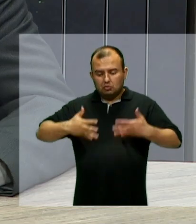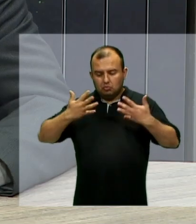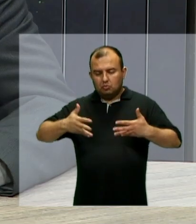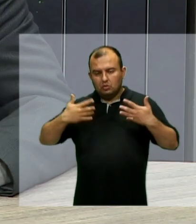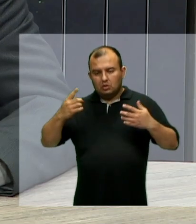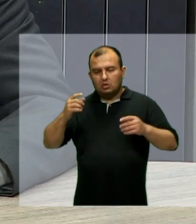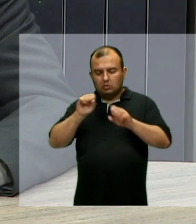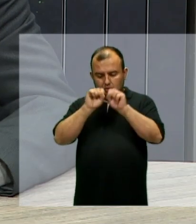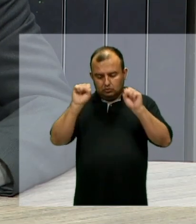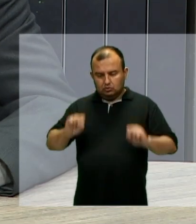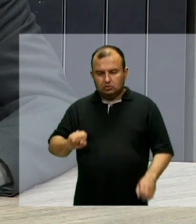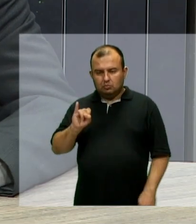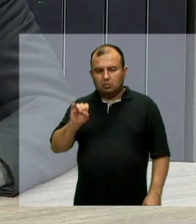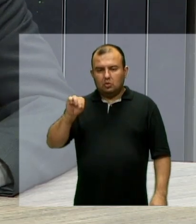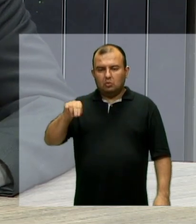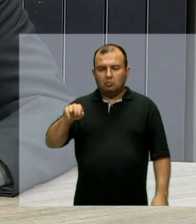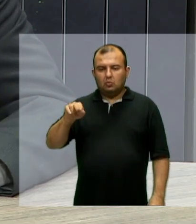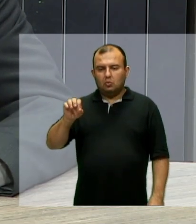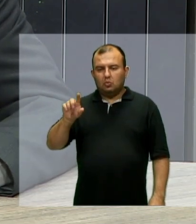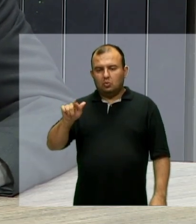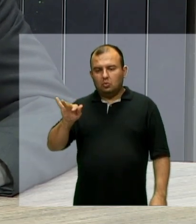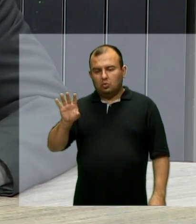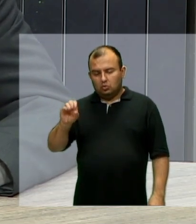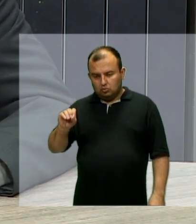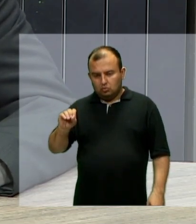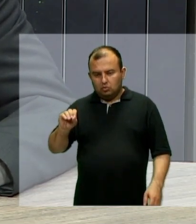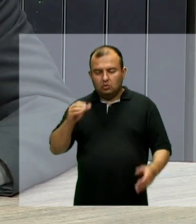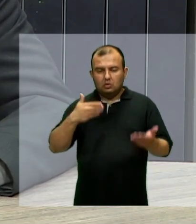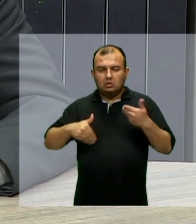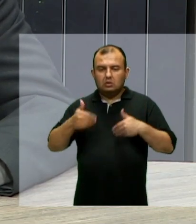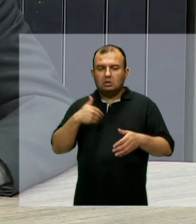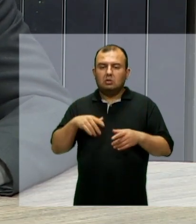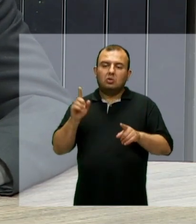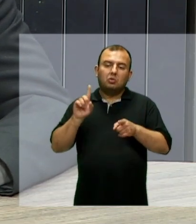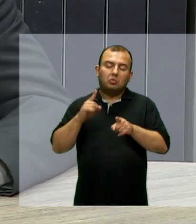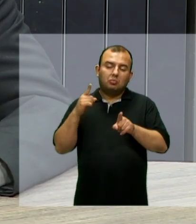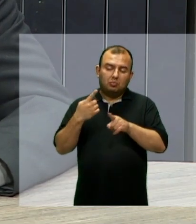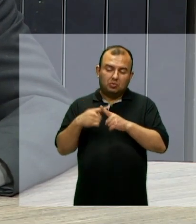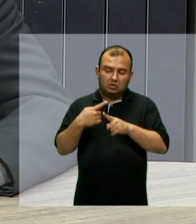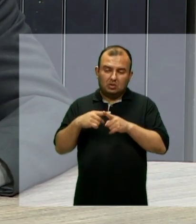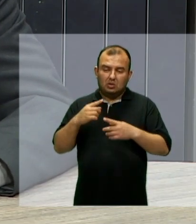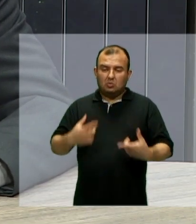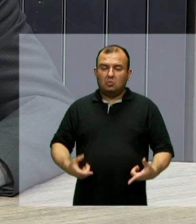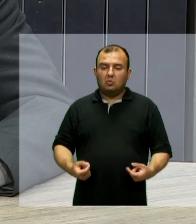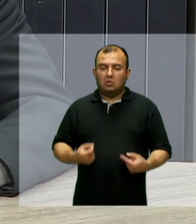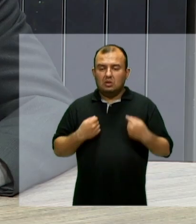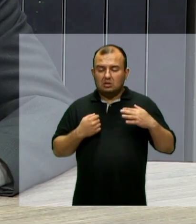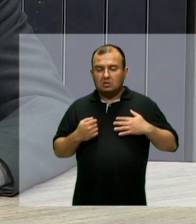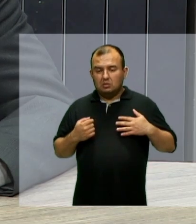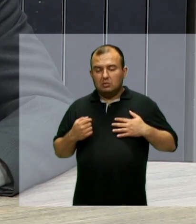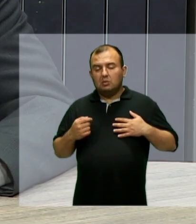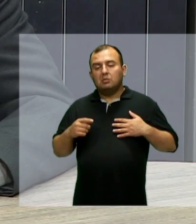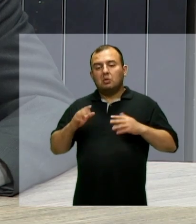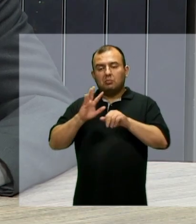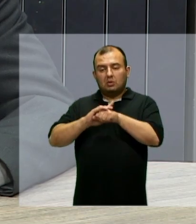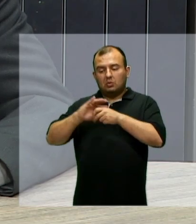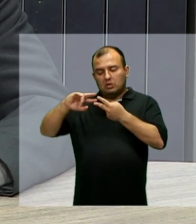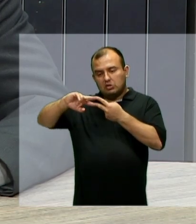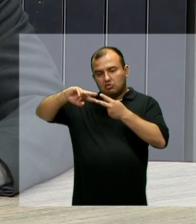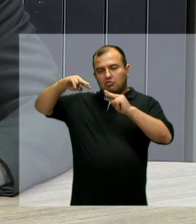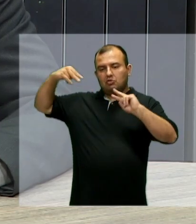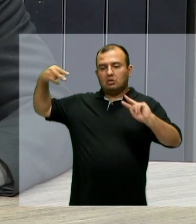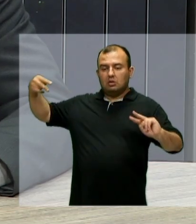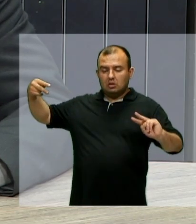imunológico a combater essa doença, porque o câncer de mama é uma doença genética, né? São alterações que